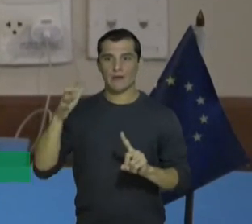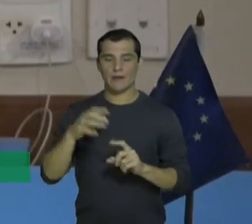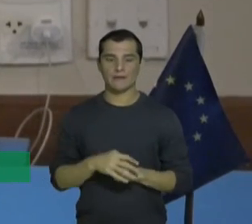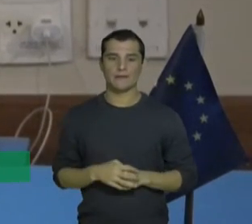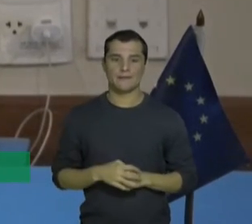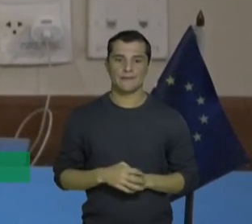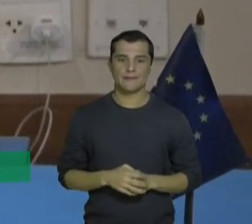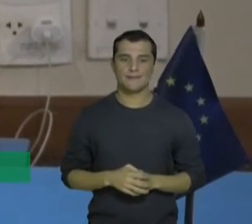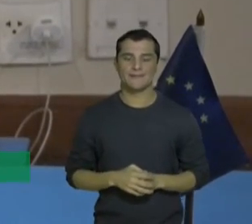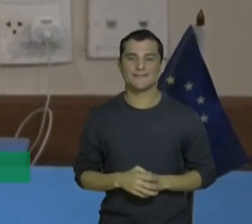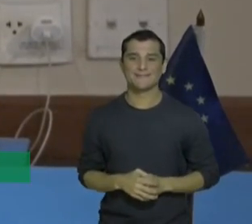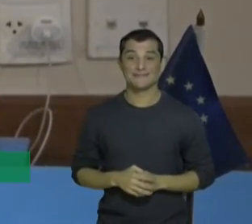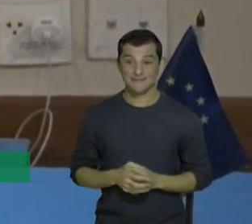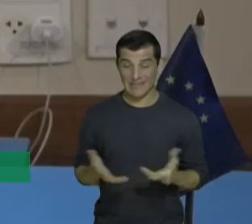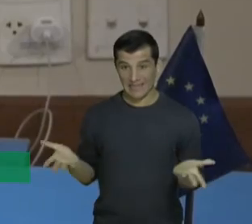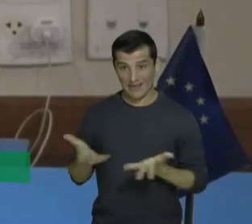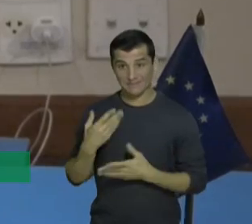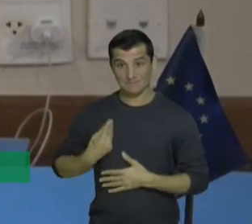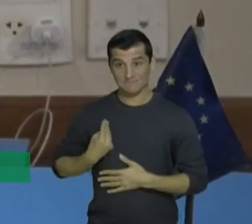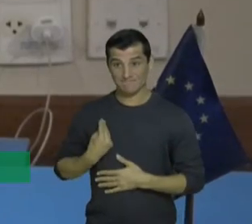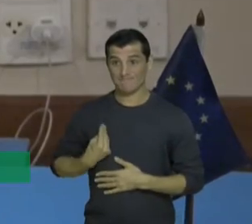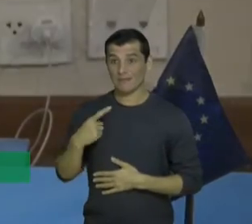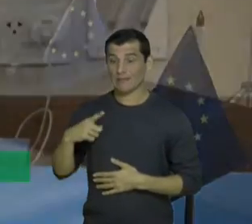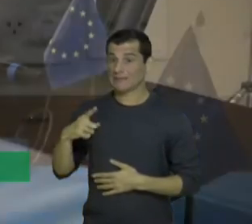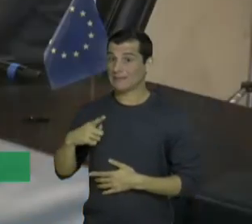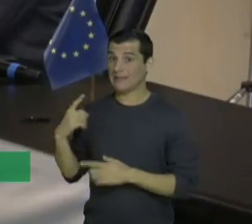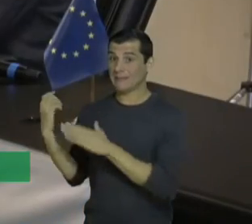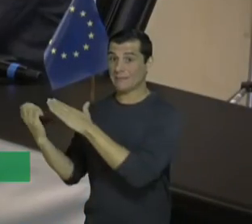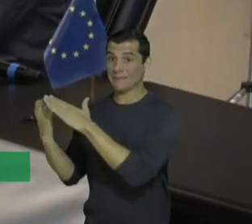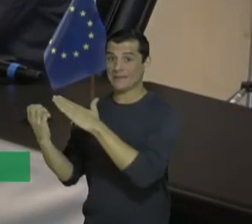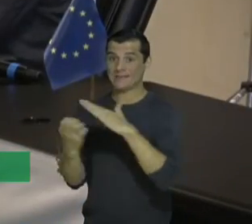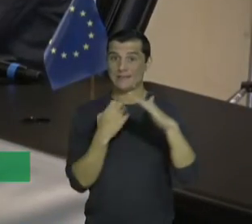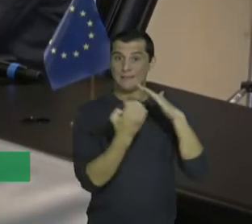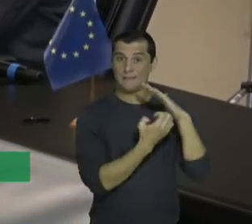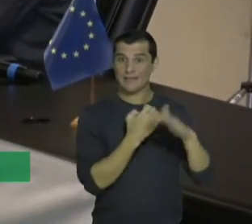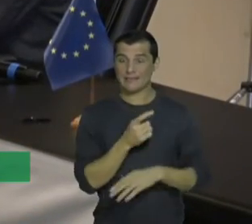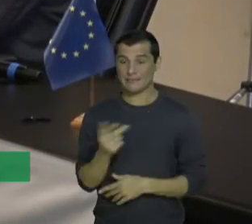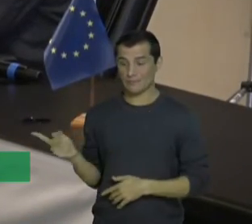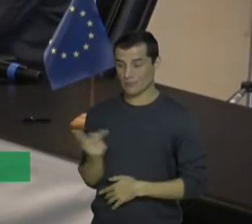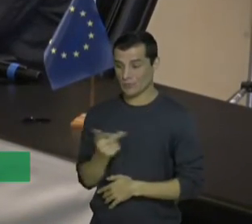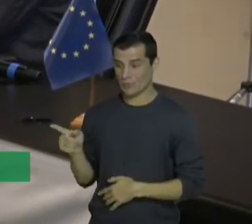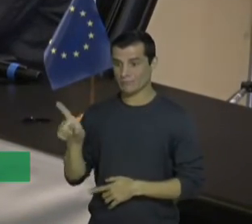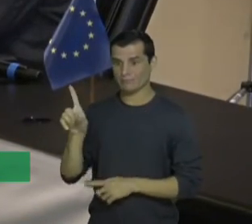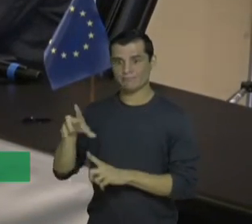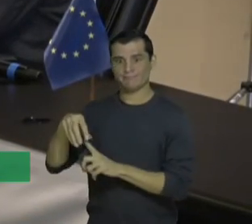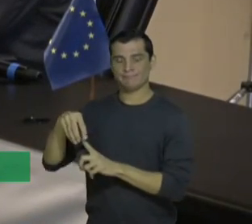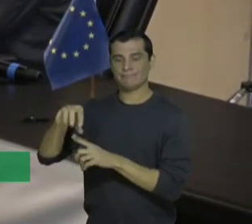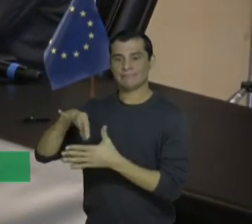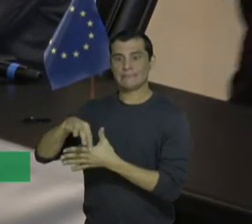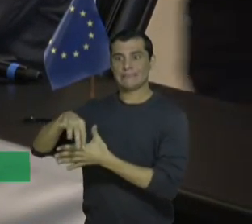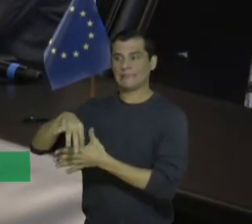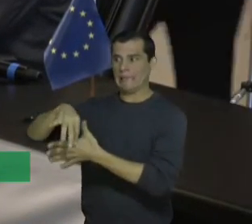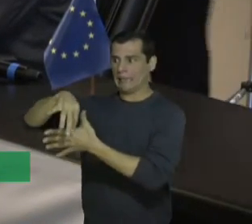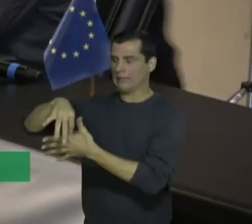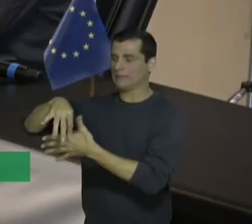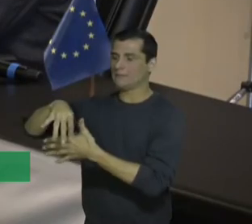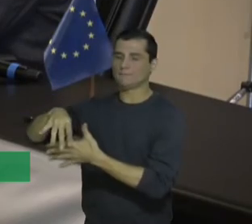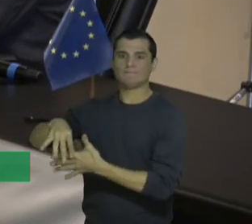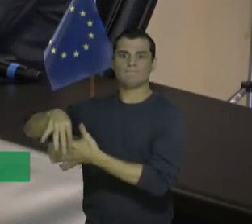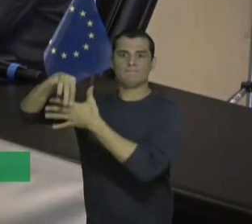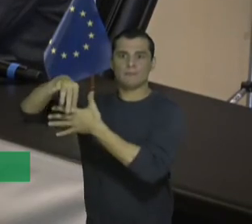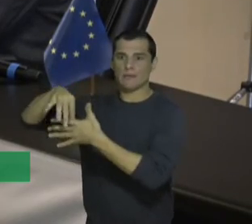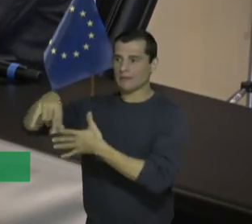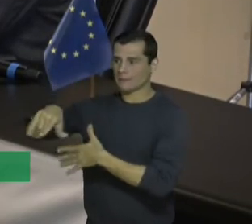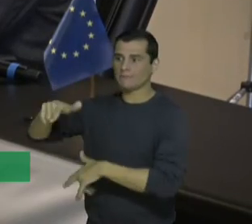como estou aqui entre dois empresários que são líderes de empresas muito admiradas e brilhantes eu vou